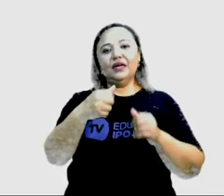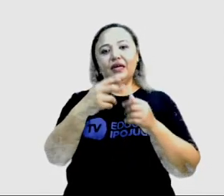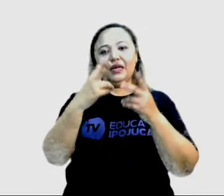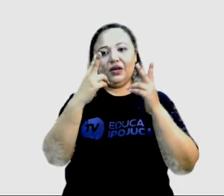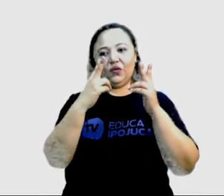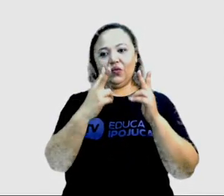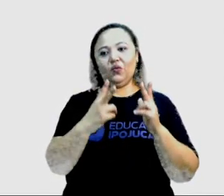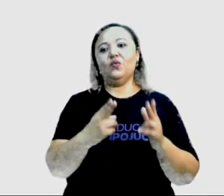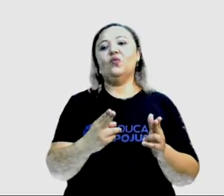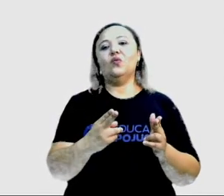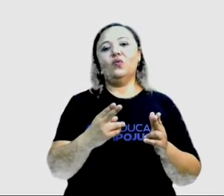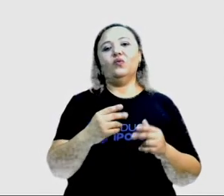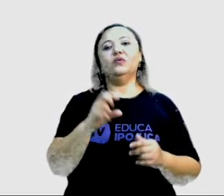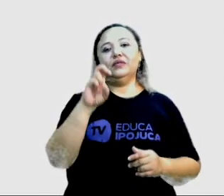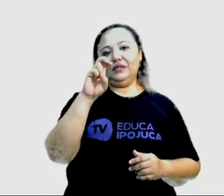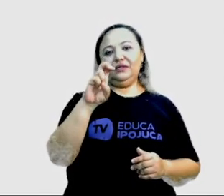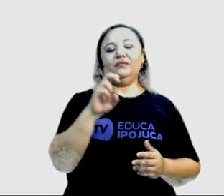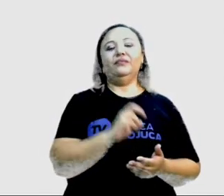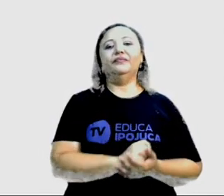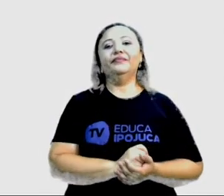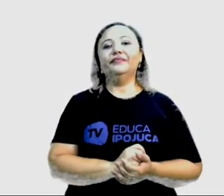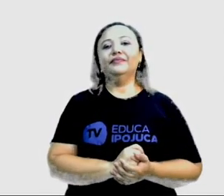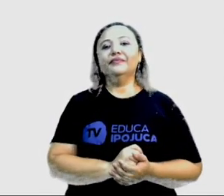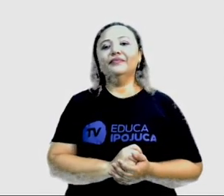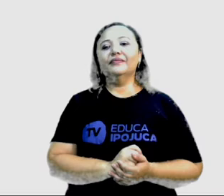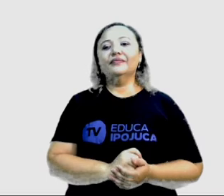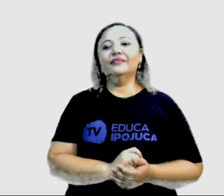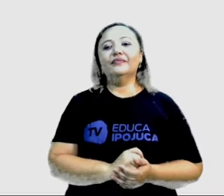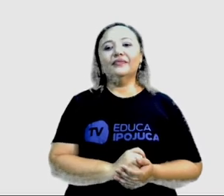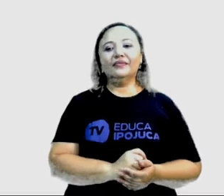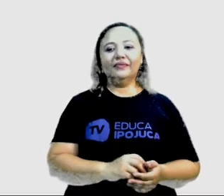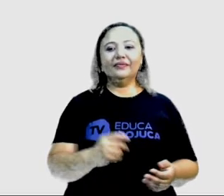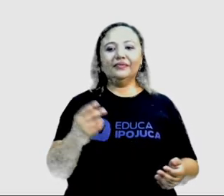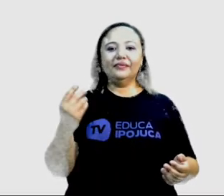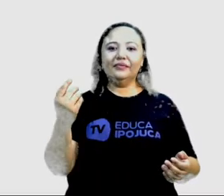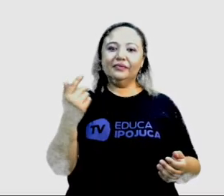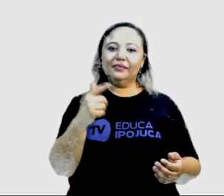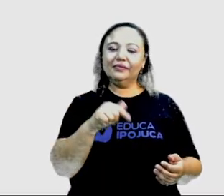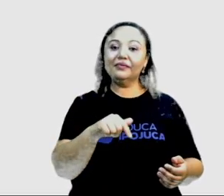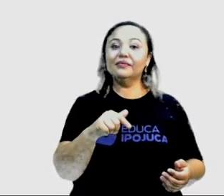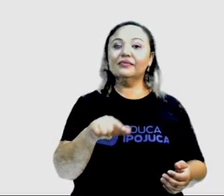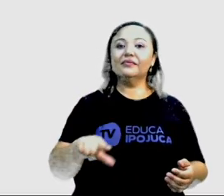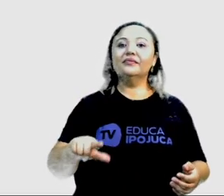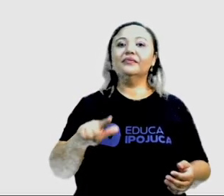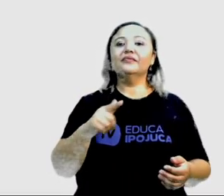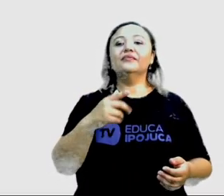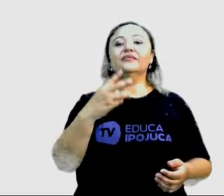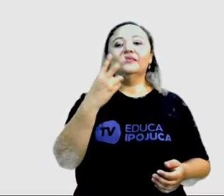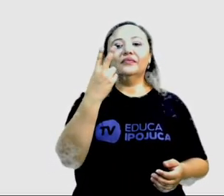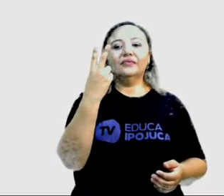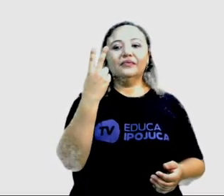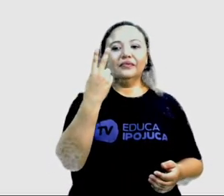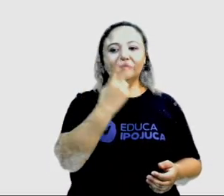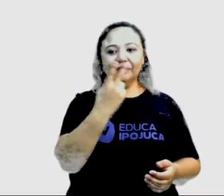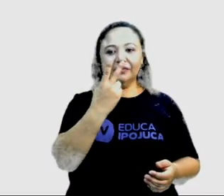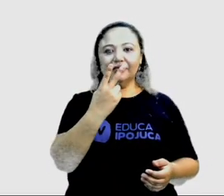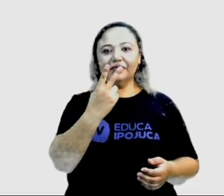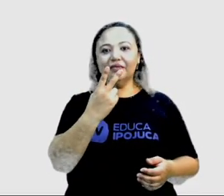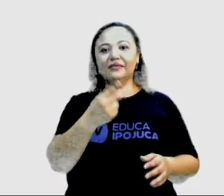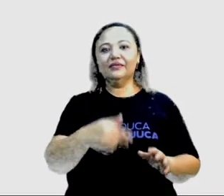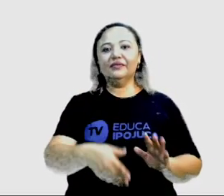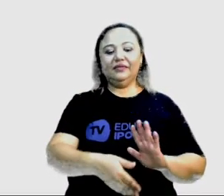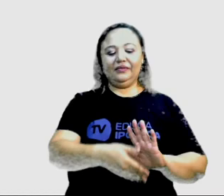Raquel, fiquei com 5. Agora na casa da dezena, tenho 2